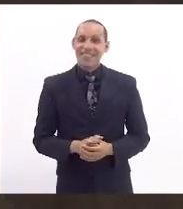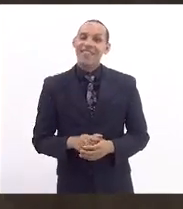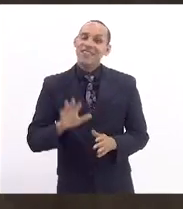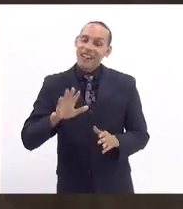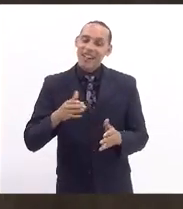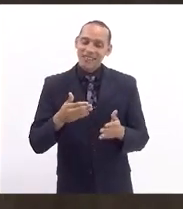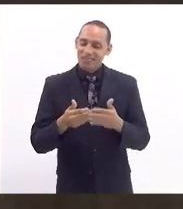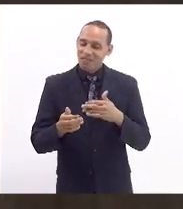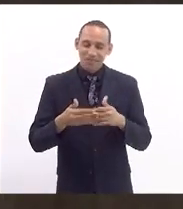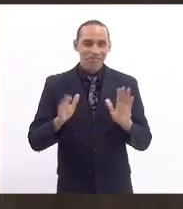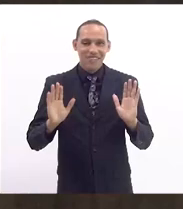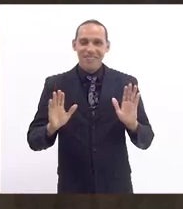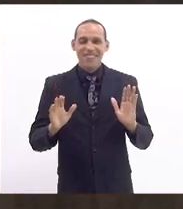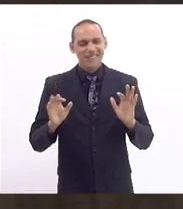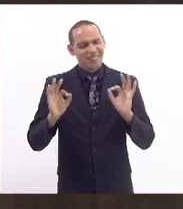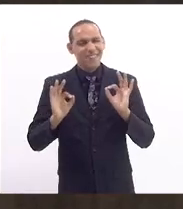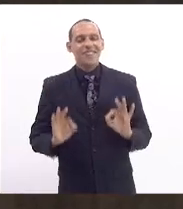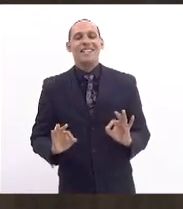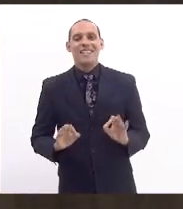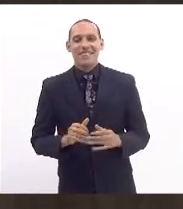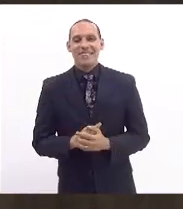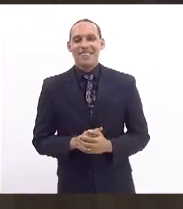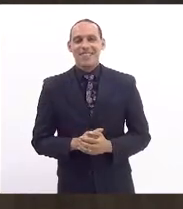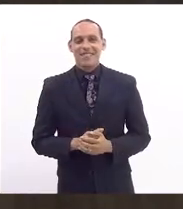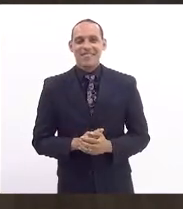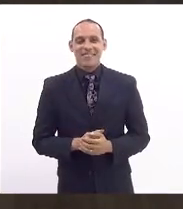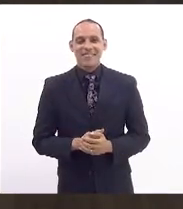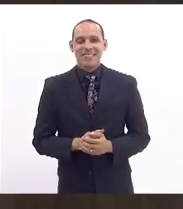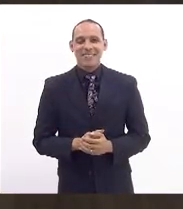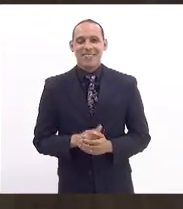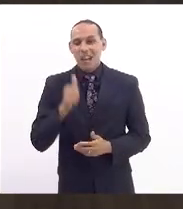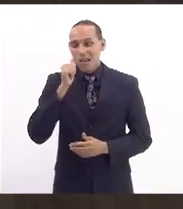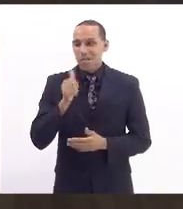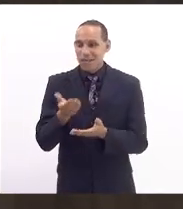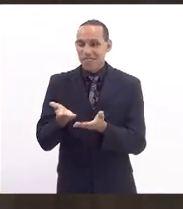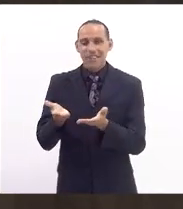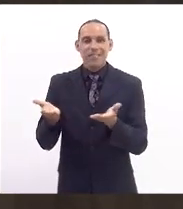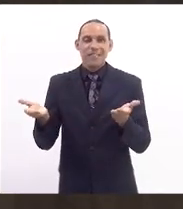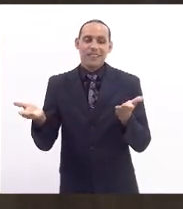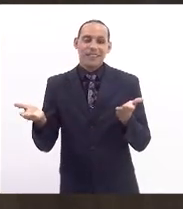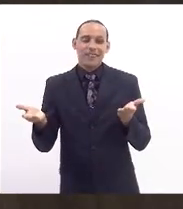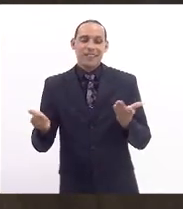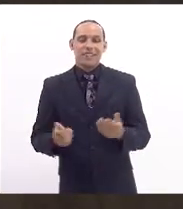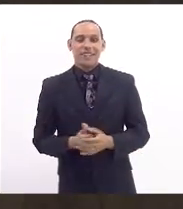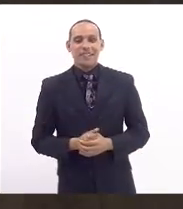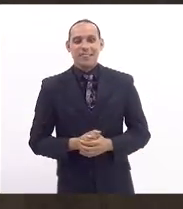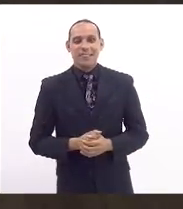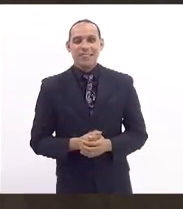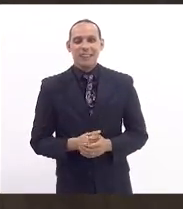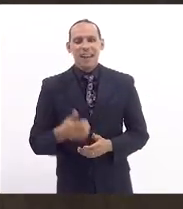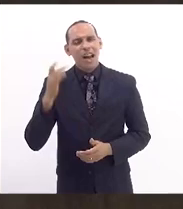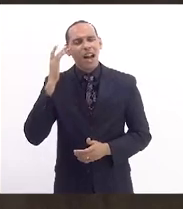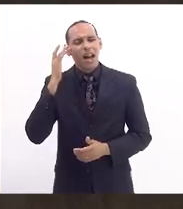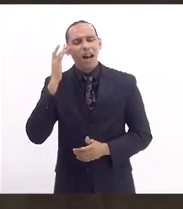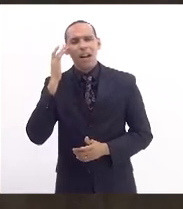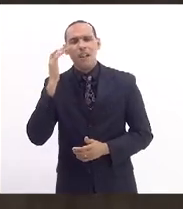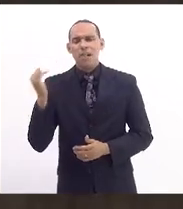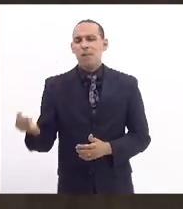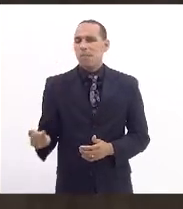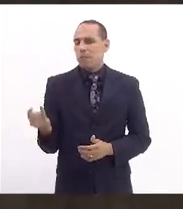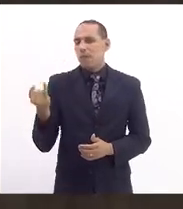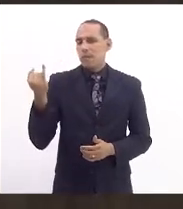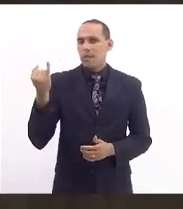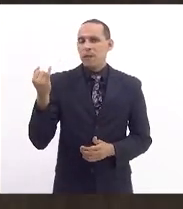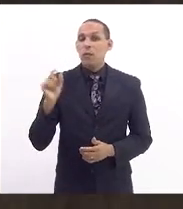de qualquer maneira clara não é as mulheres ela tem eu acho que o importante